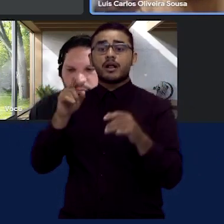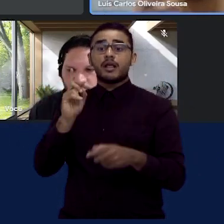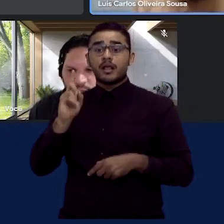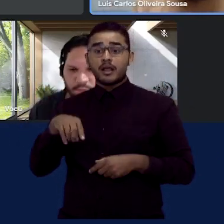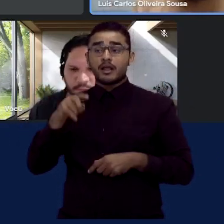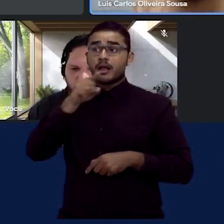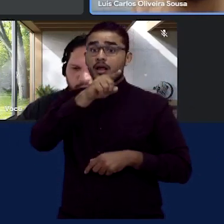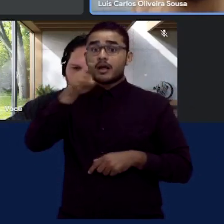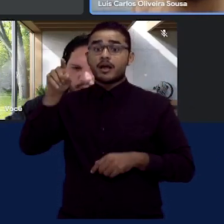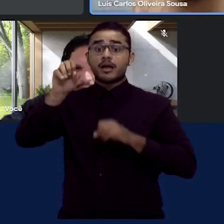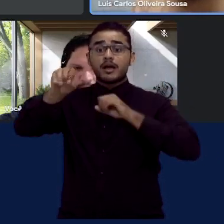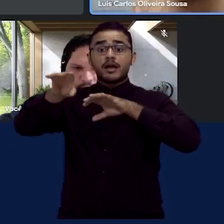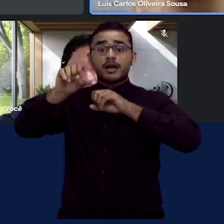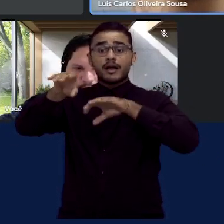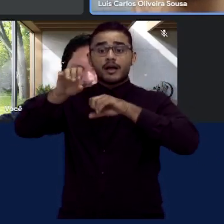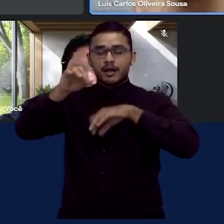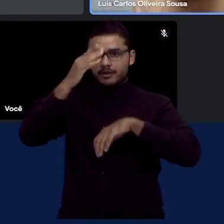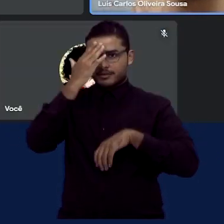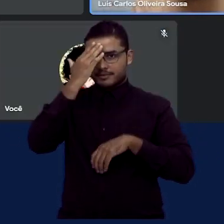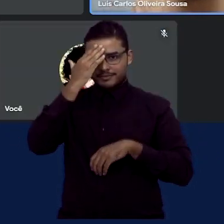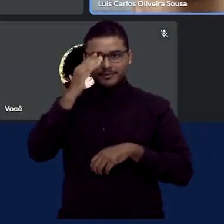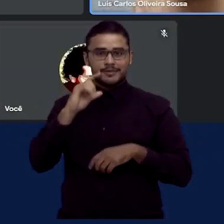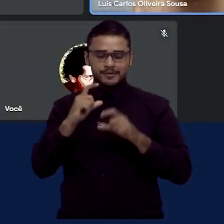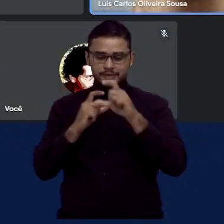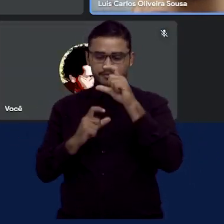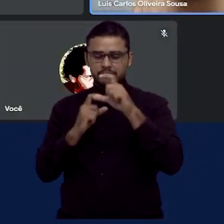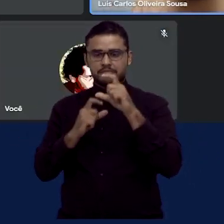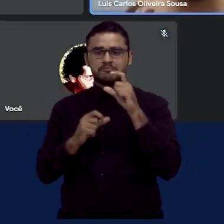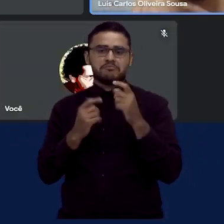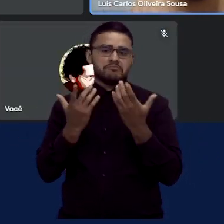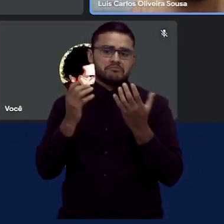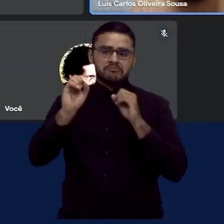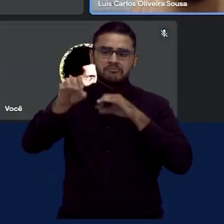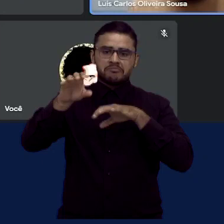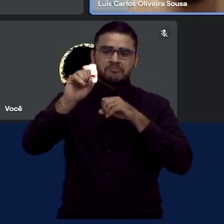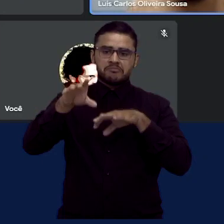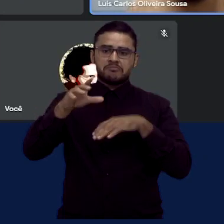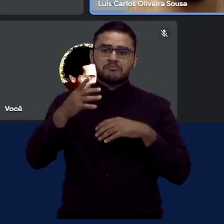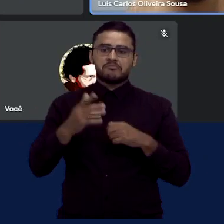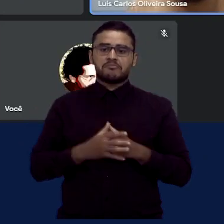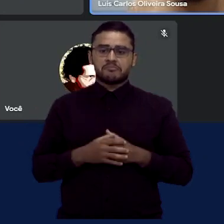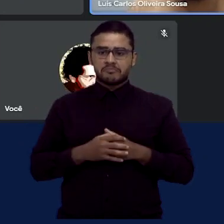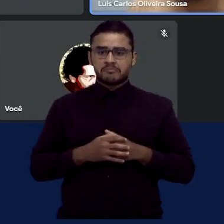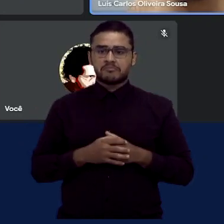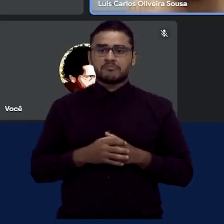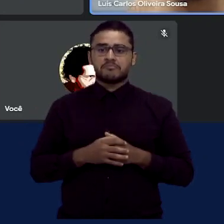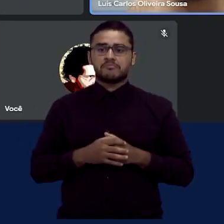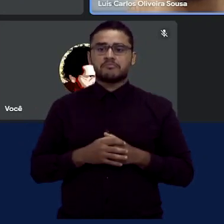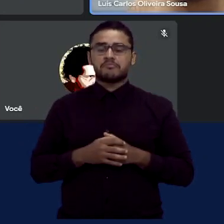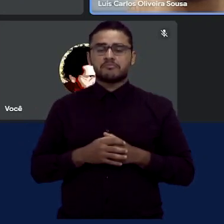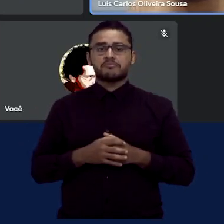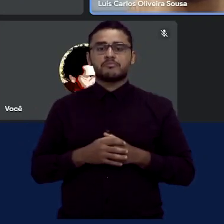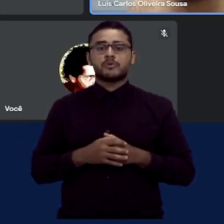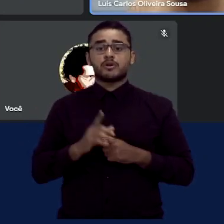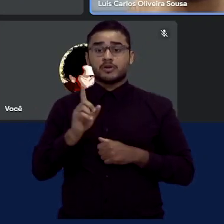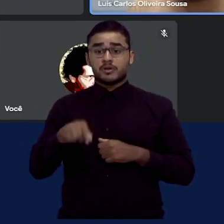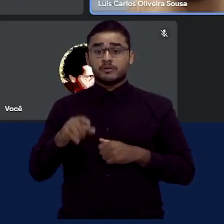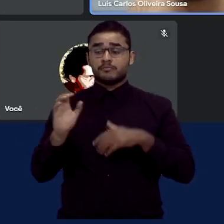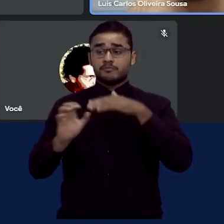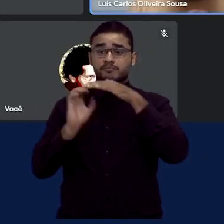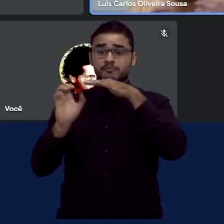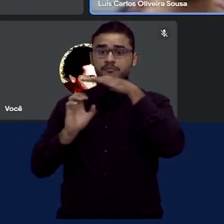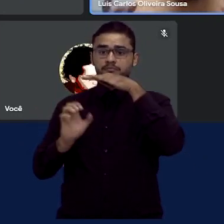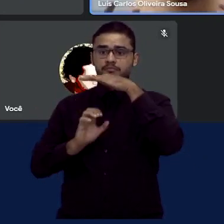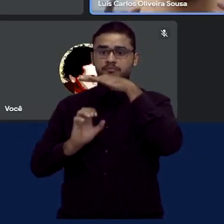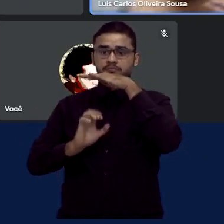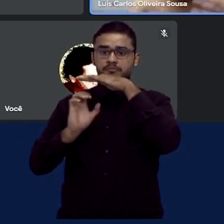para ensinar algo. Então, eu já fiz quadrinhos para a Raizen, que é uma empresa que